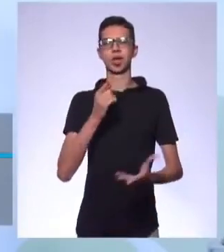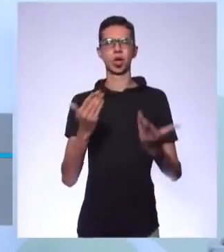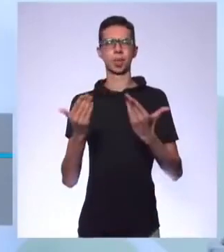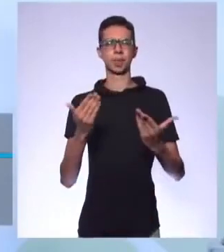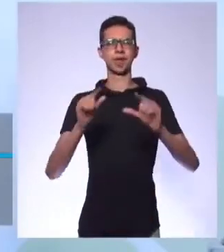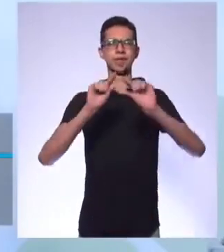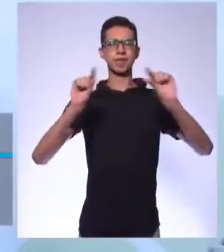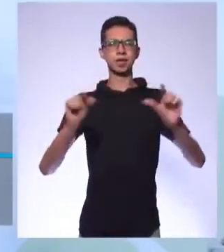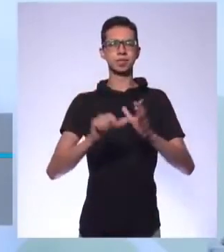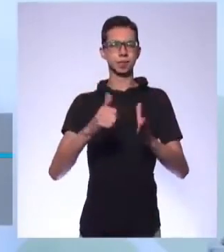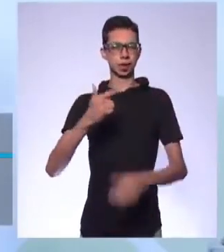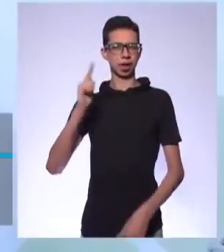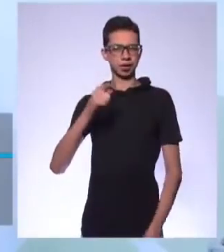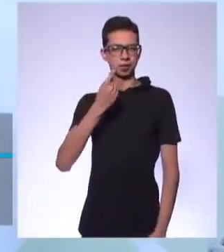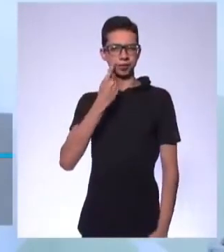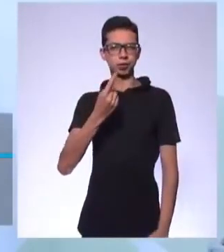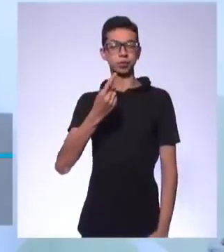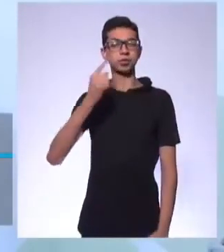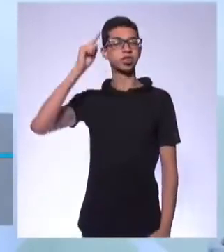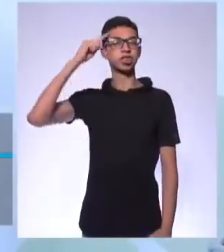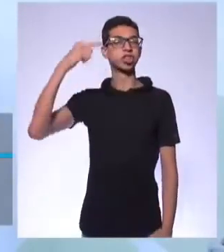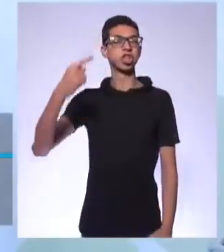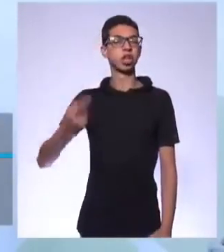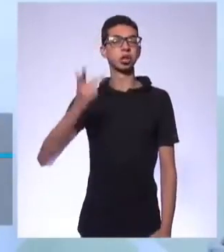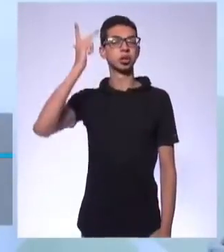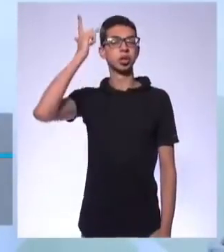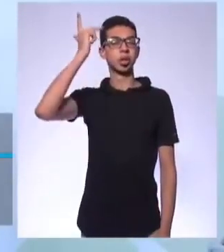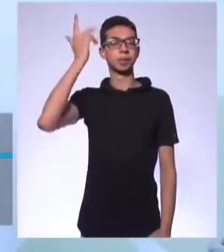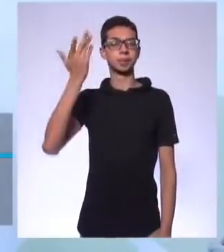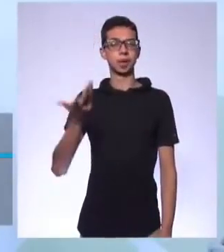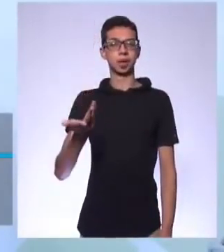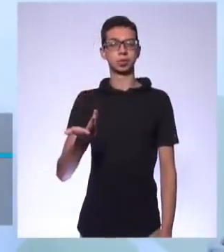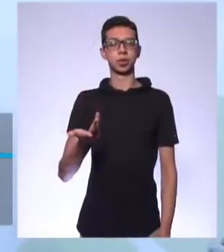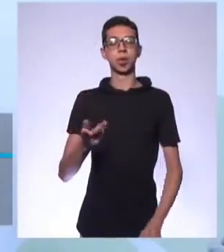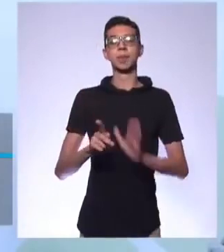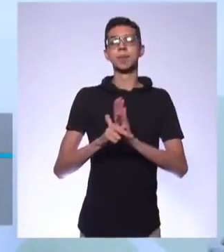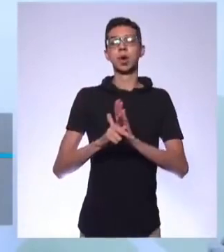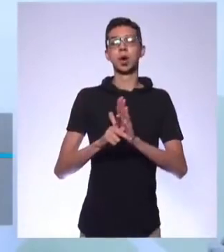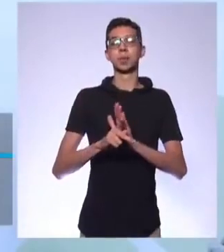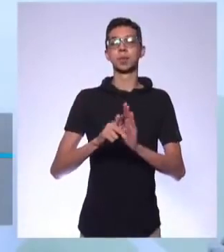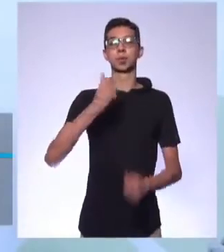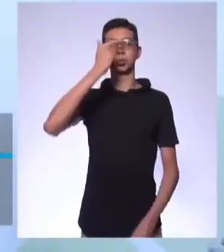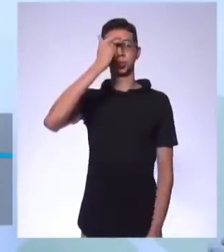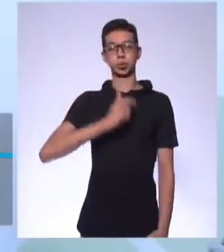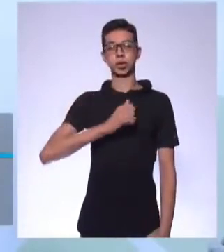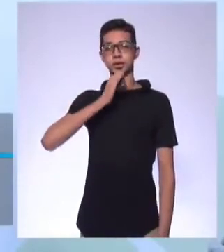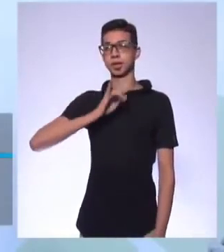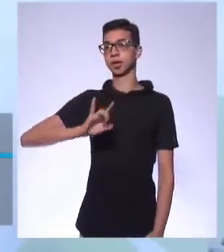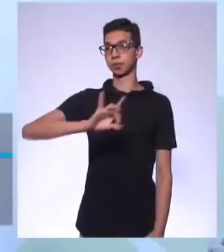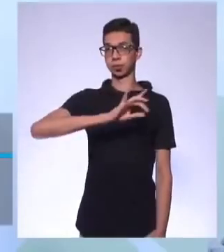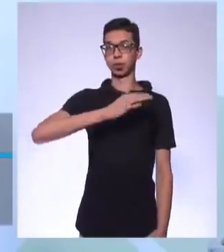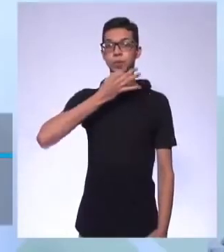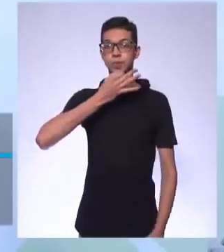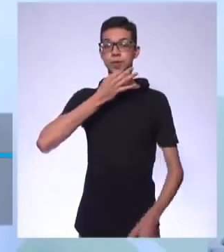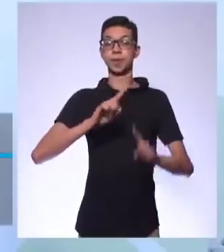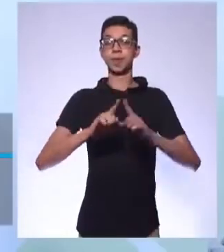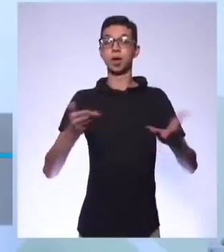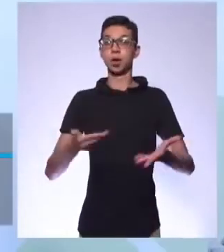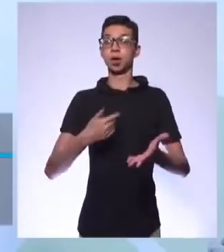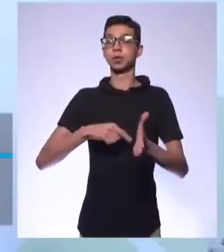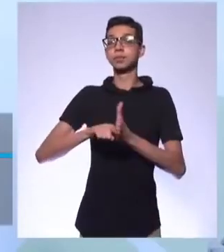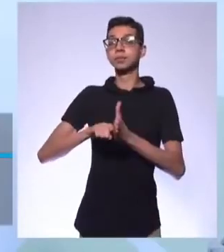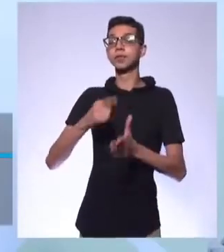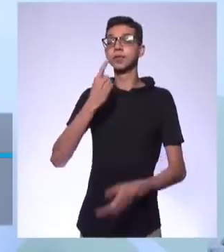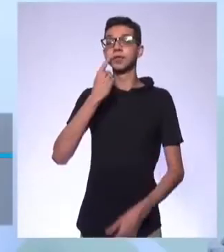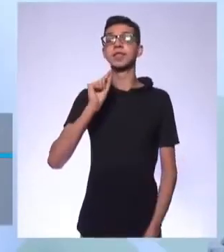que eu coloquei. Vocês perceberam que é muito corriqueiro, muito senso comum. Agora aqui eu já estou pegando corpo, né? Então eu peguei de quem já estuda mais